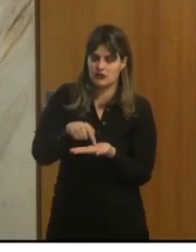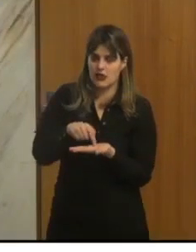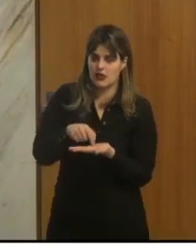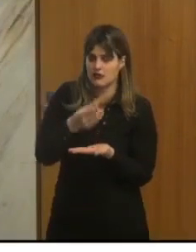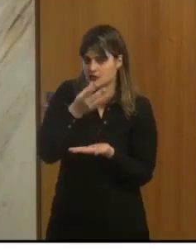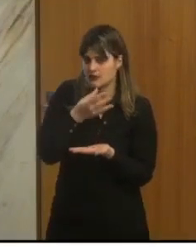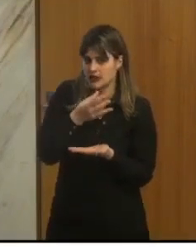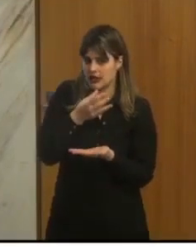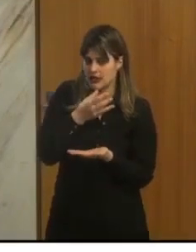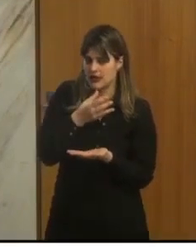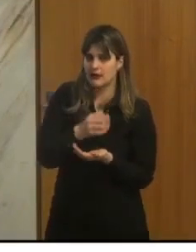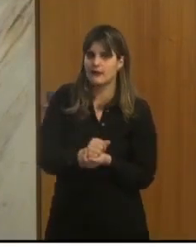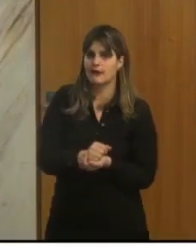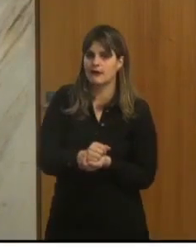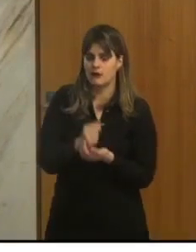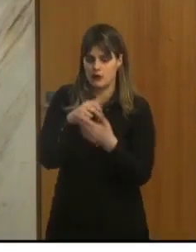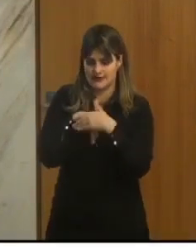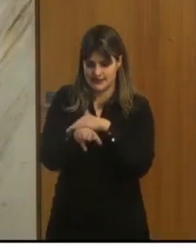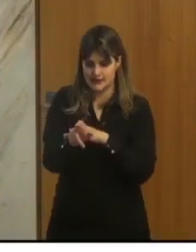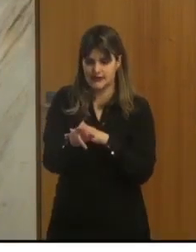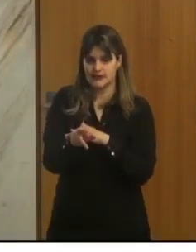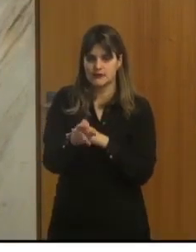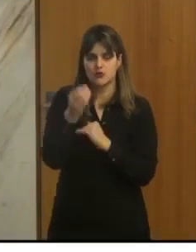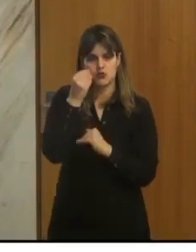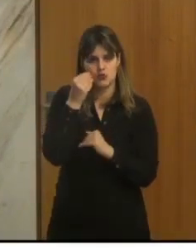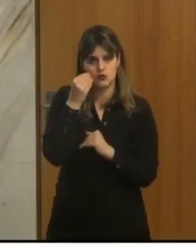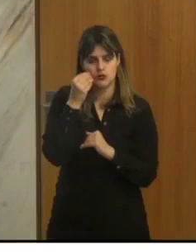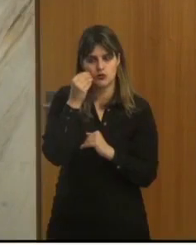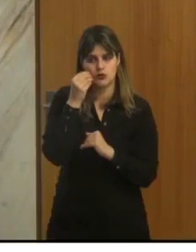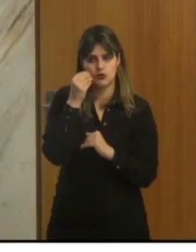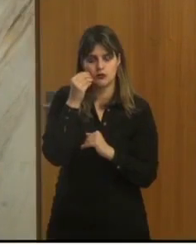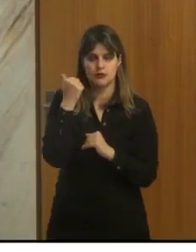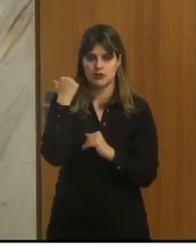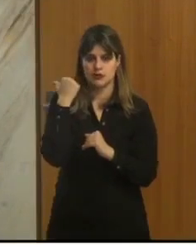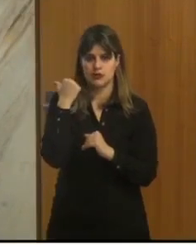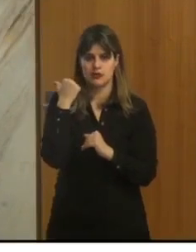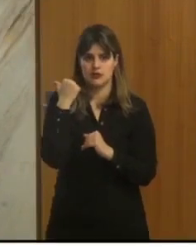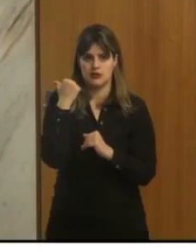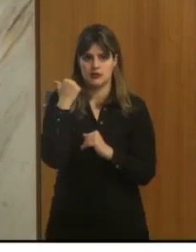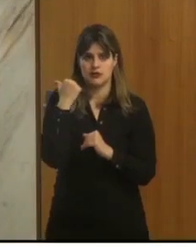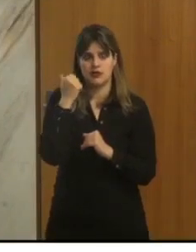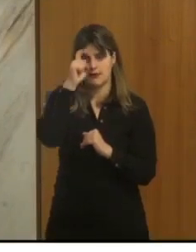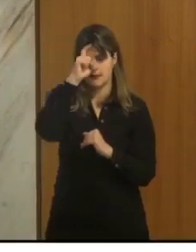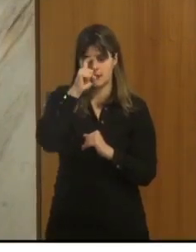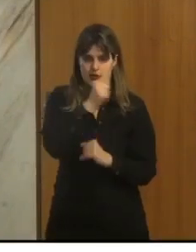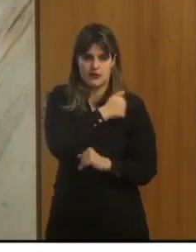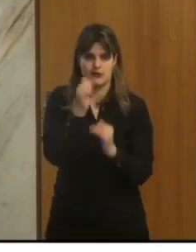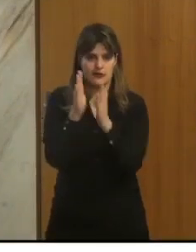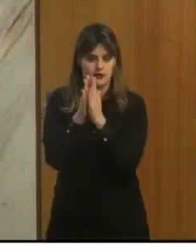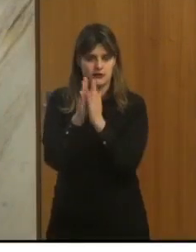marca, esse acesso e essa... A marca que aqui está foi feita, a marca, a memória desta igreja,